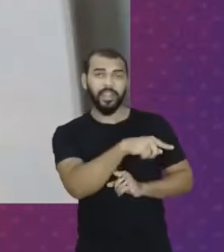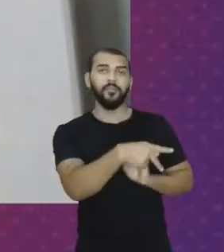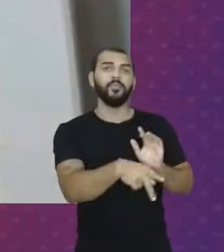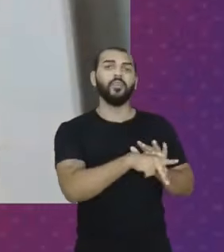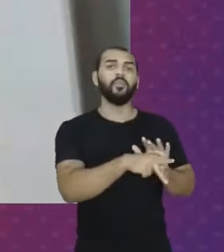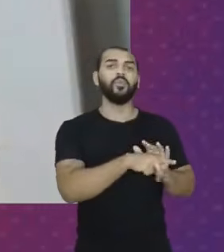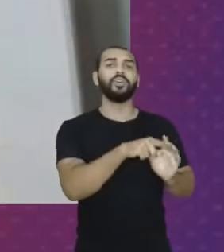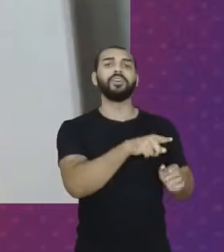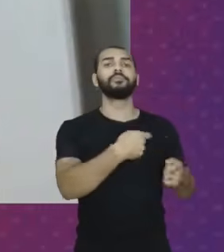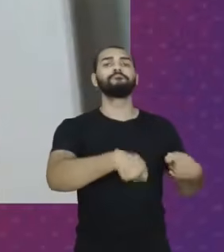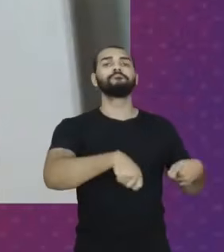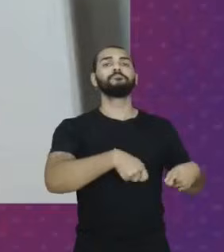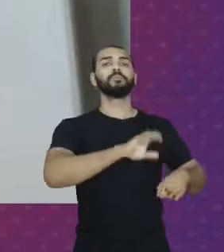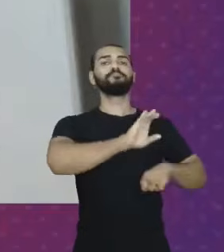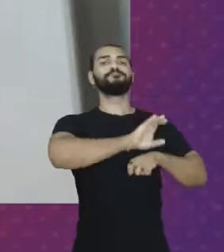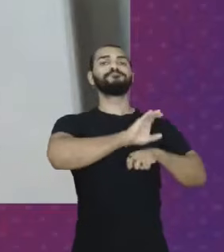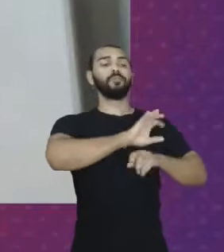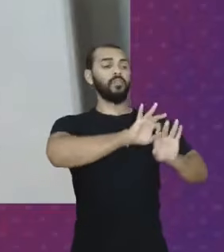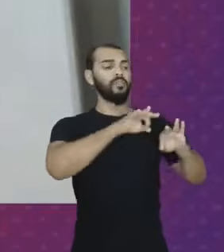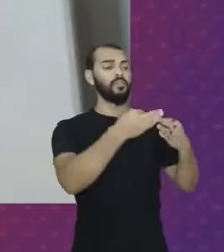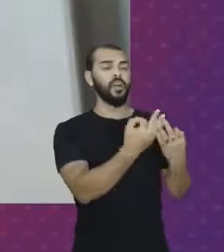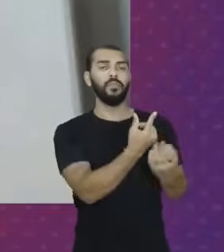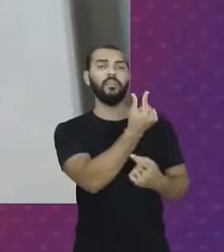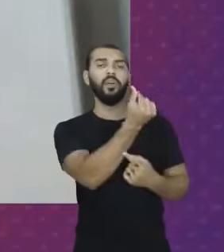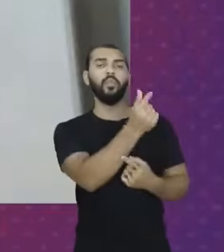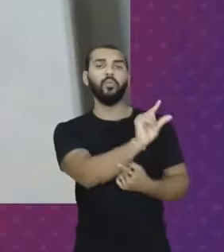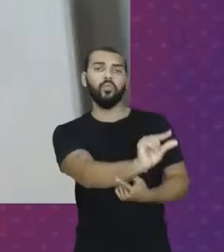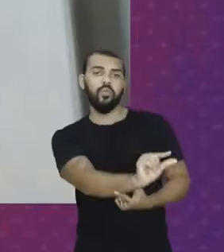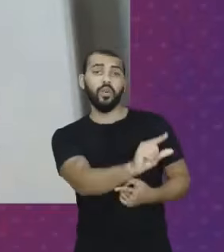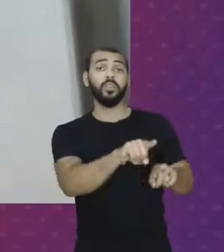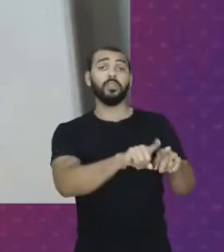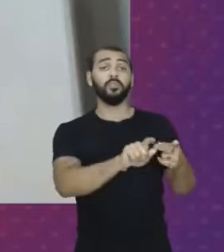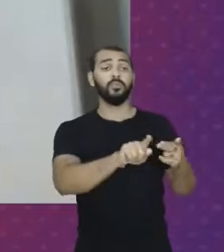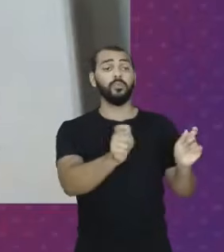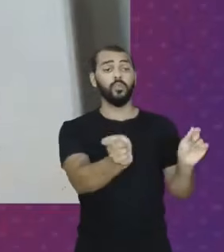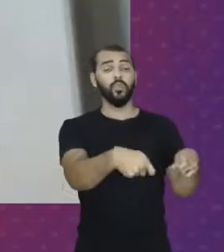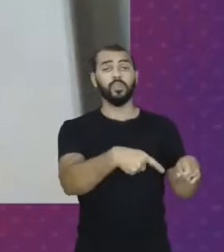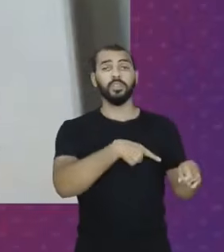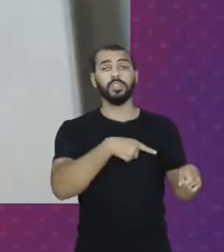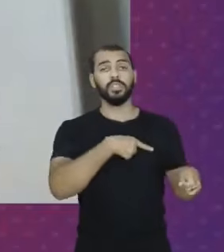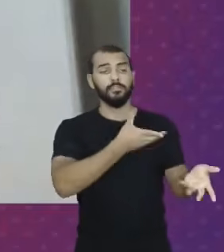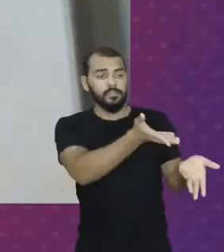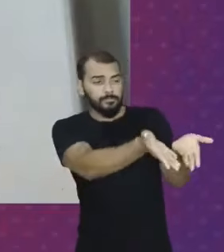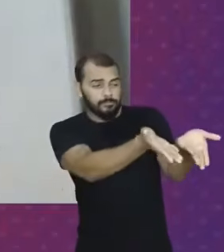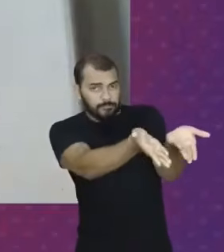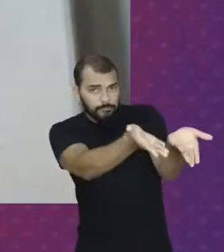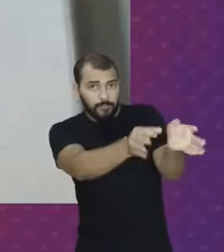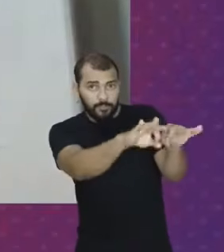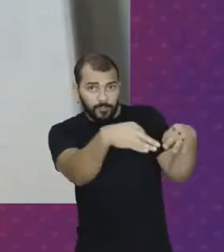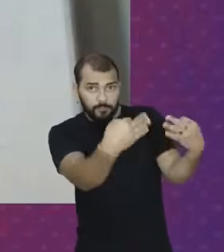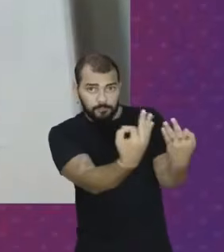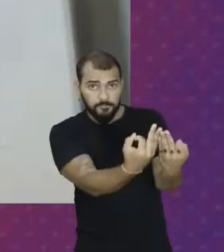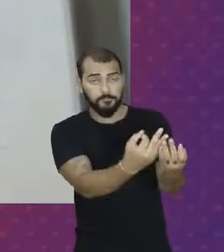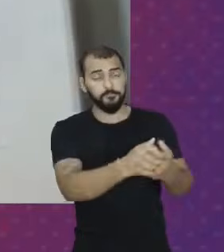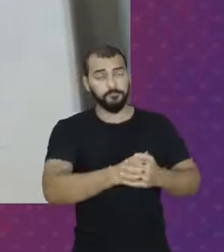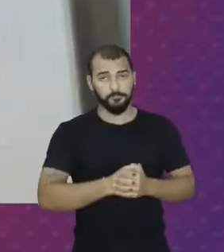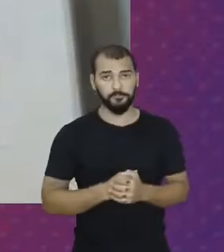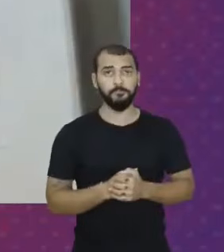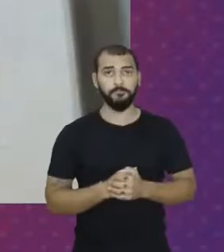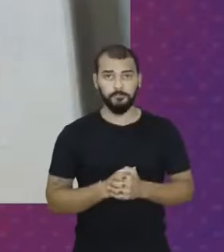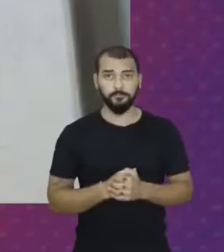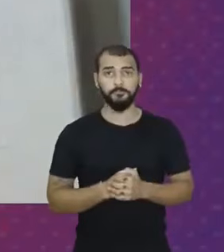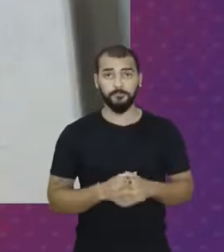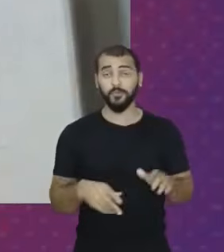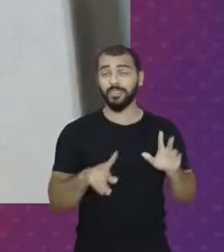de família, com pouco recurso, e dar conta de atender os seus filhos, a sua família, e em relação